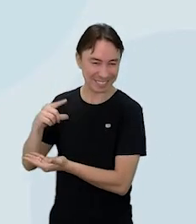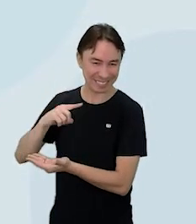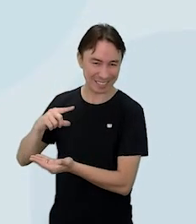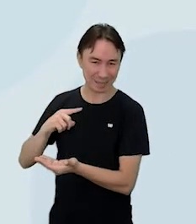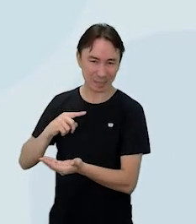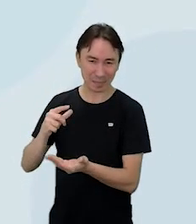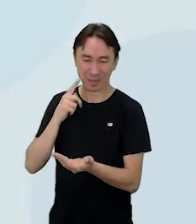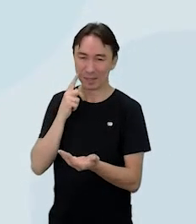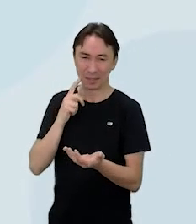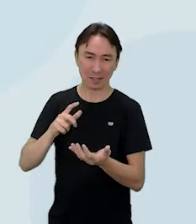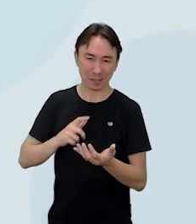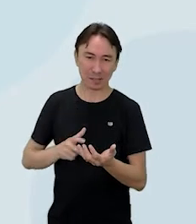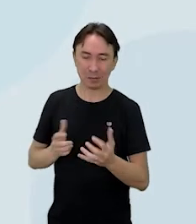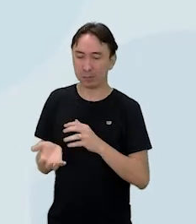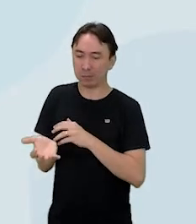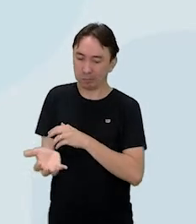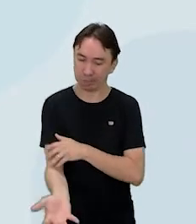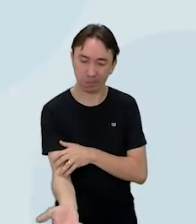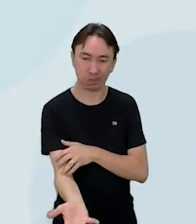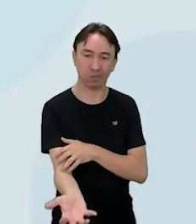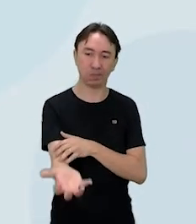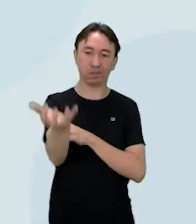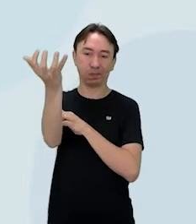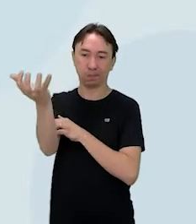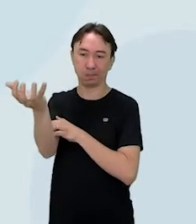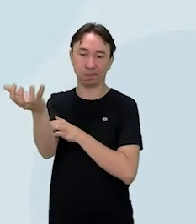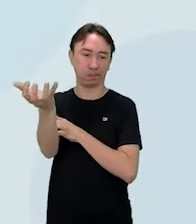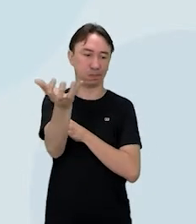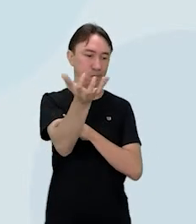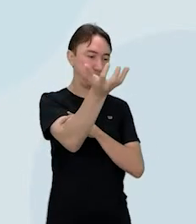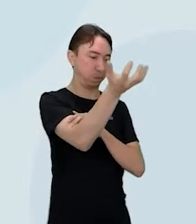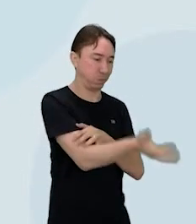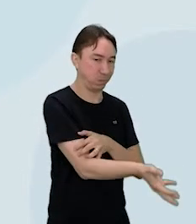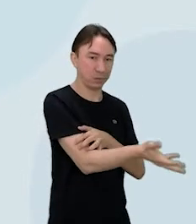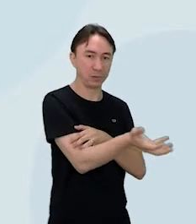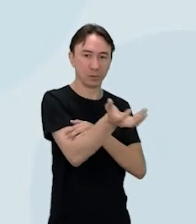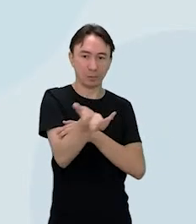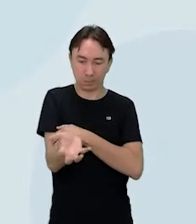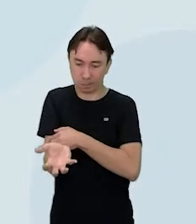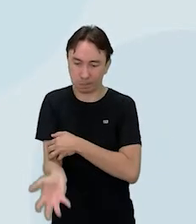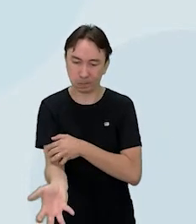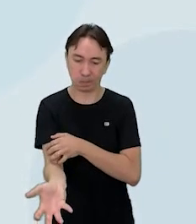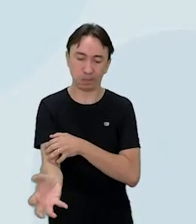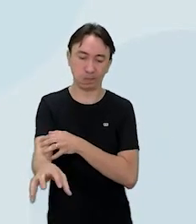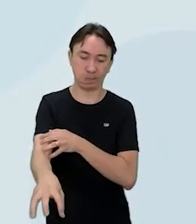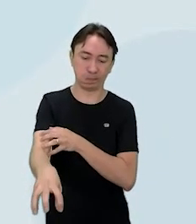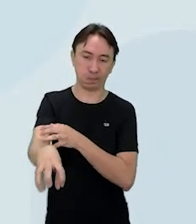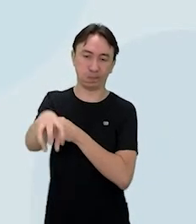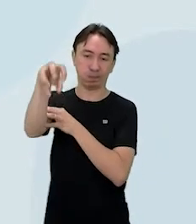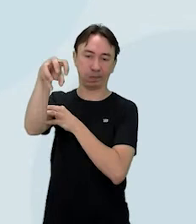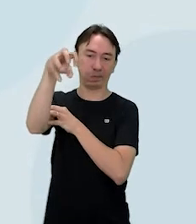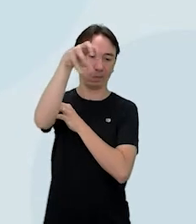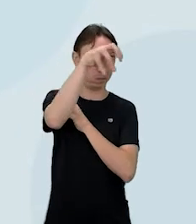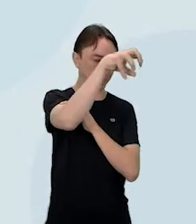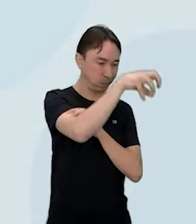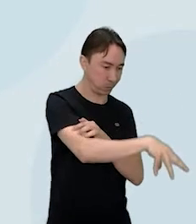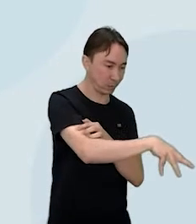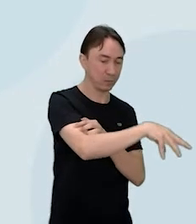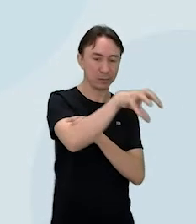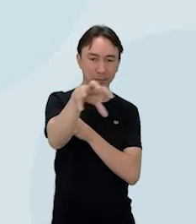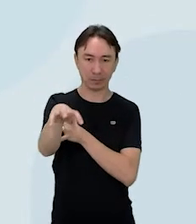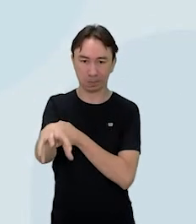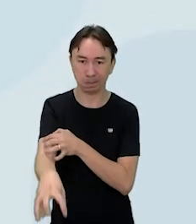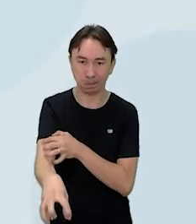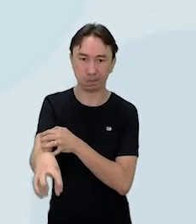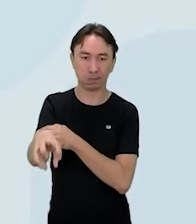um veículo, vamos falar assim, que vai ser retirado, né? uma máquina que retira e, logicamente, ele é conduzido